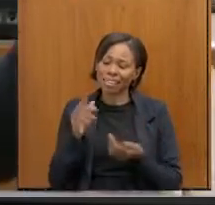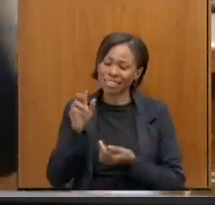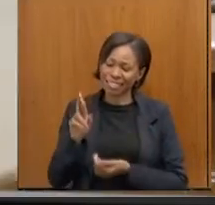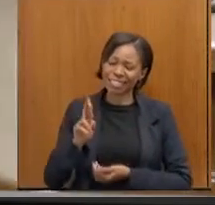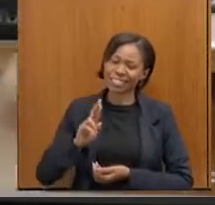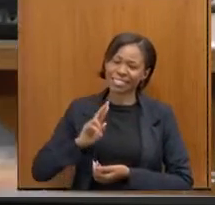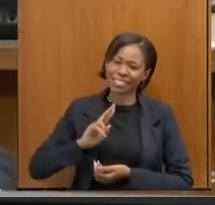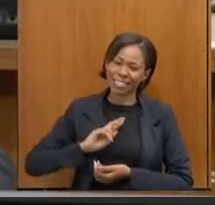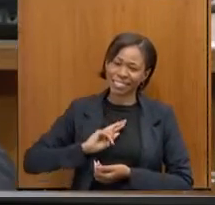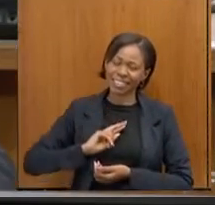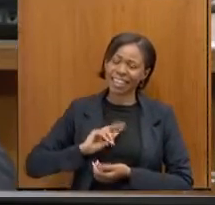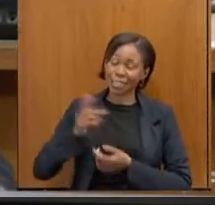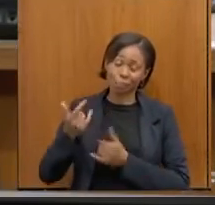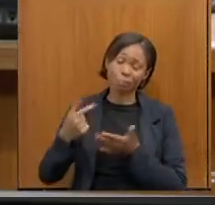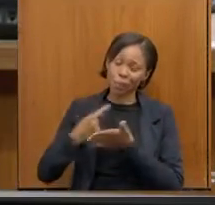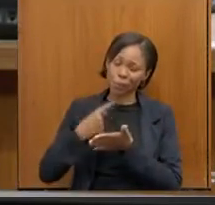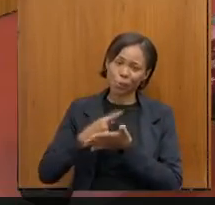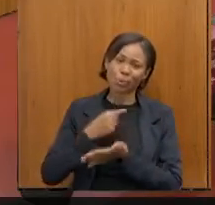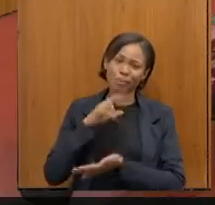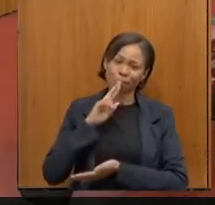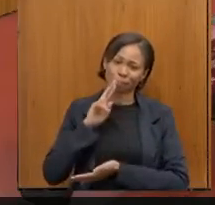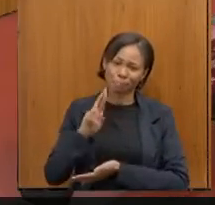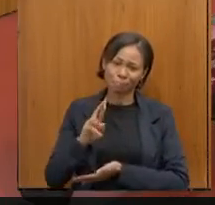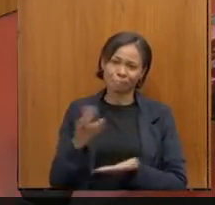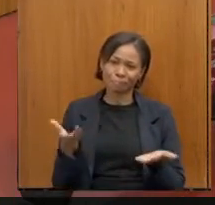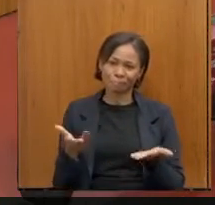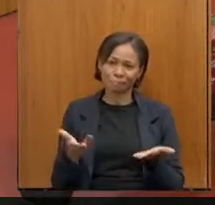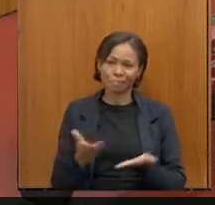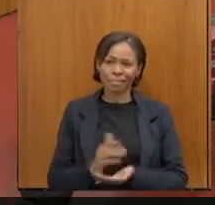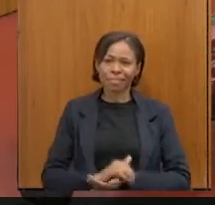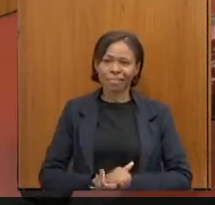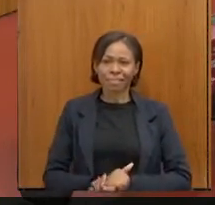dos senhores e senhoras desta casa